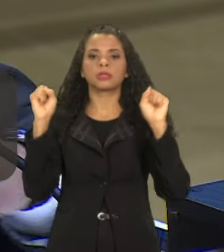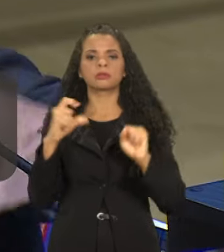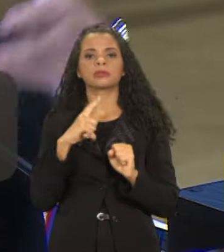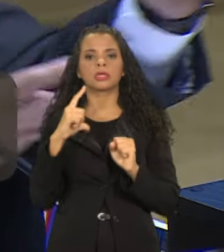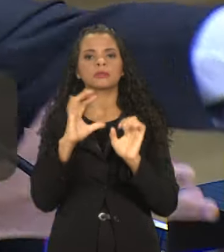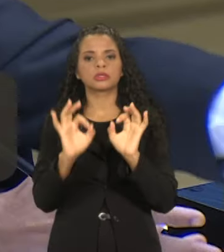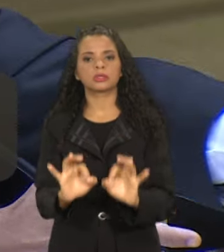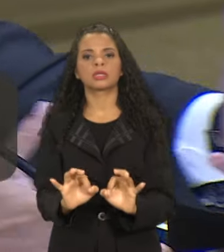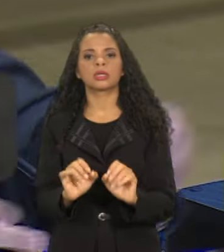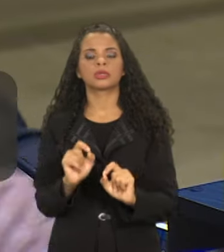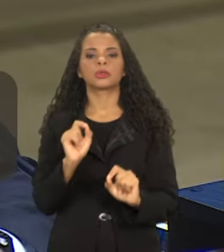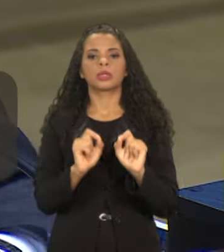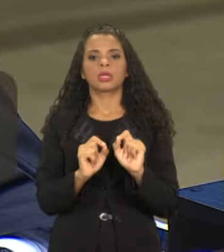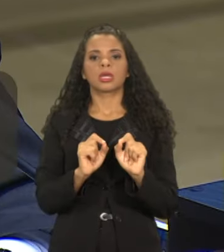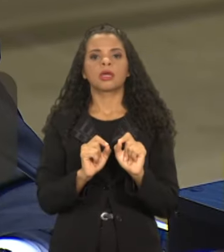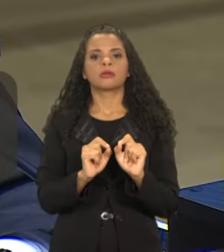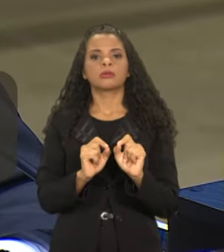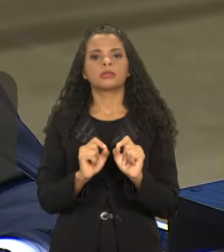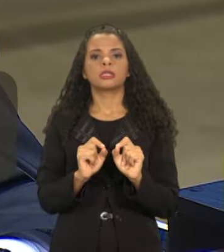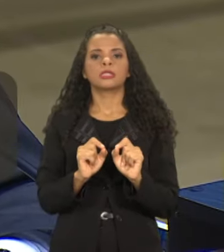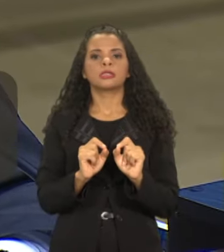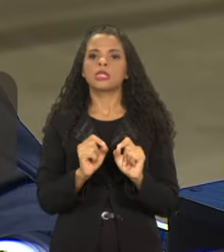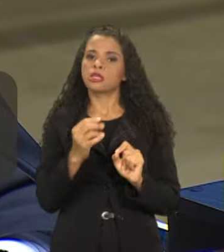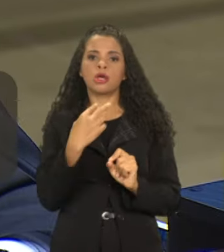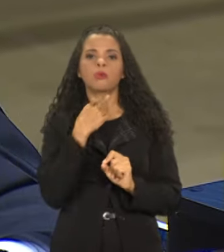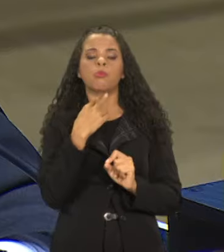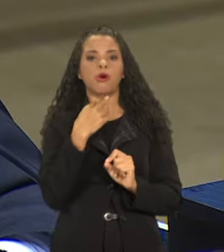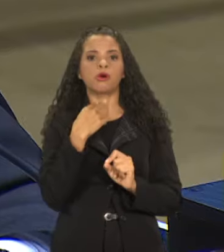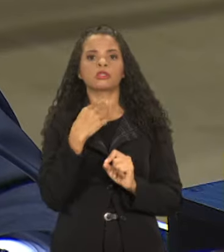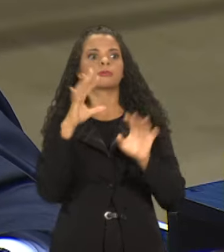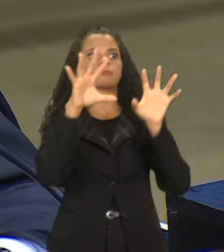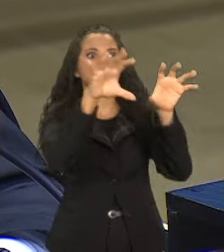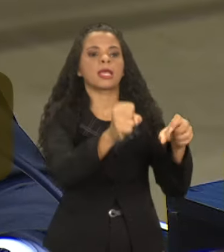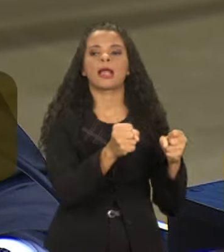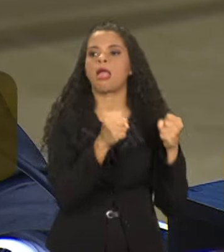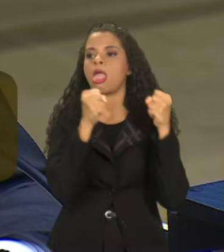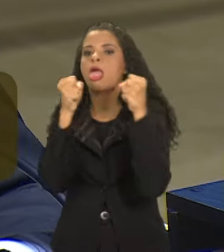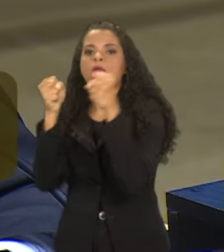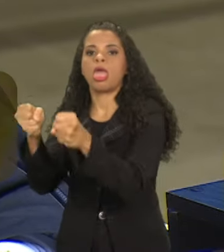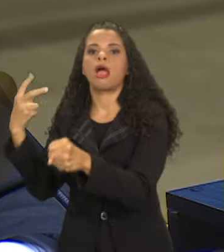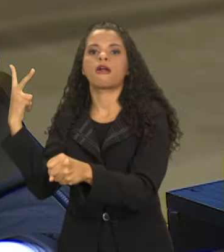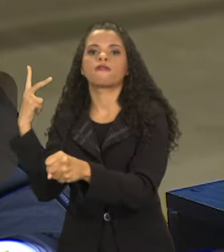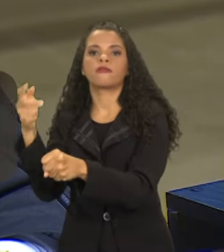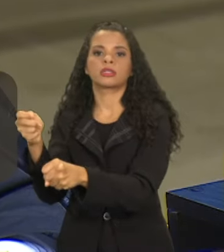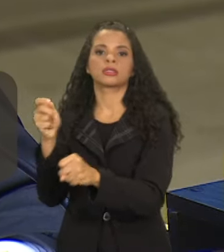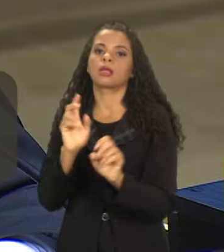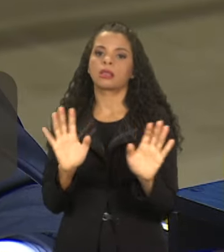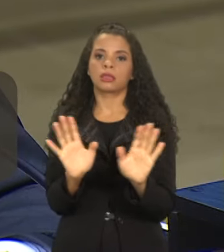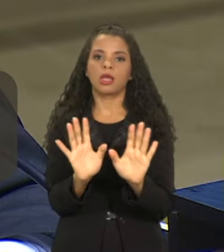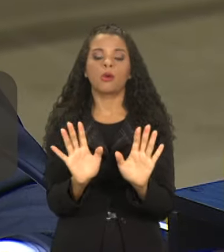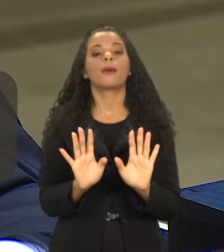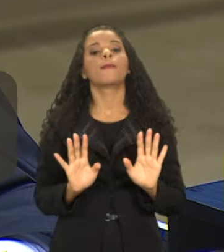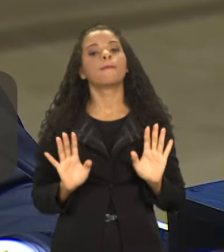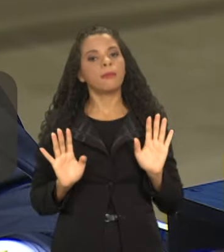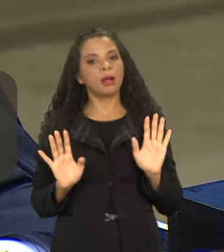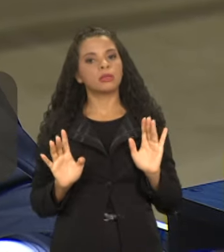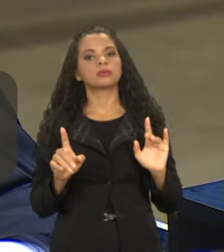ser arrastado para ser vacinado, claro que não. Por outro lado, a vacinação